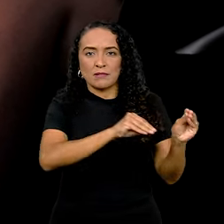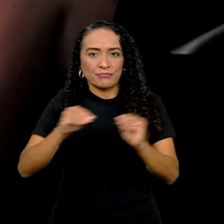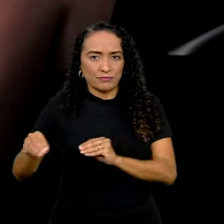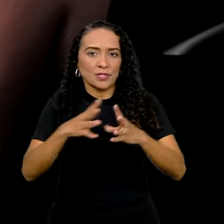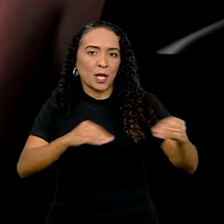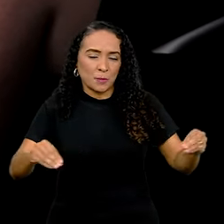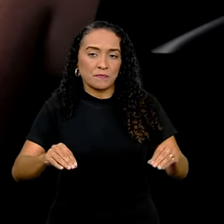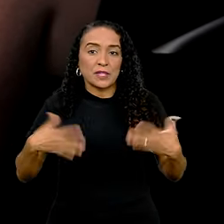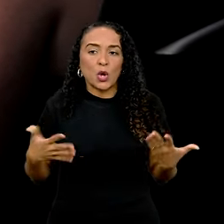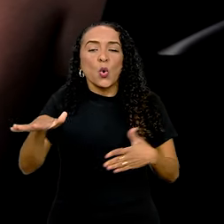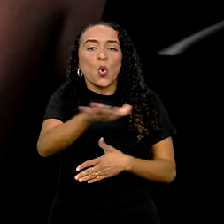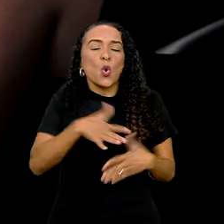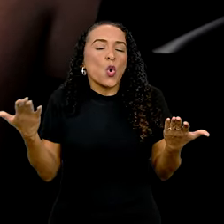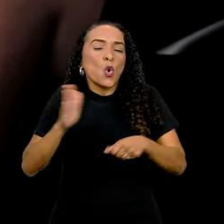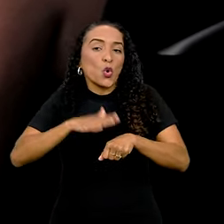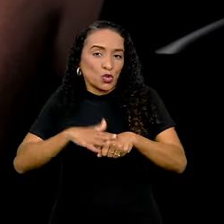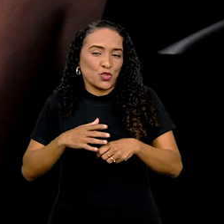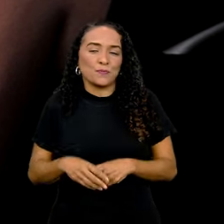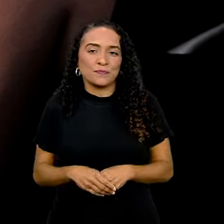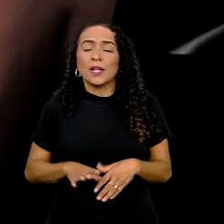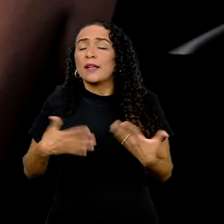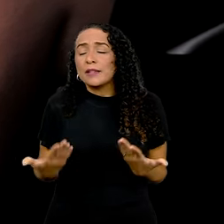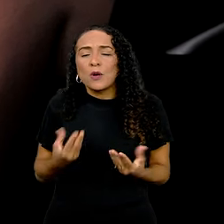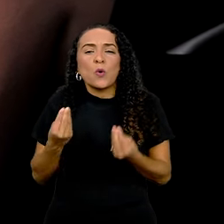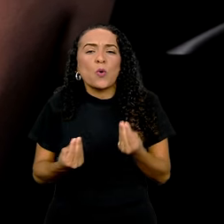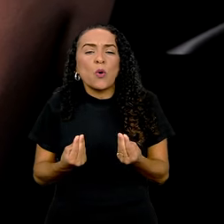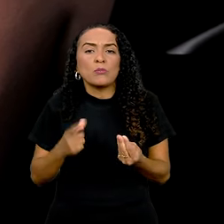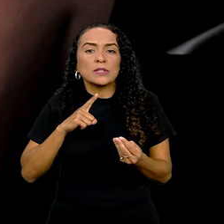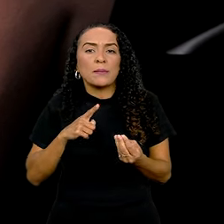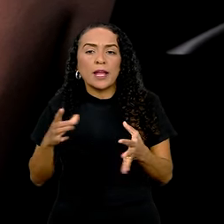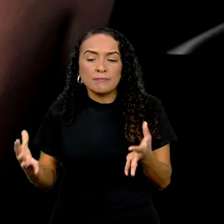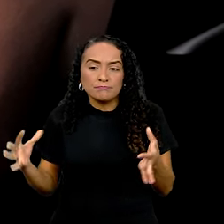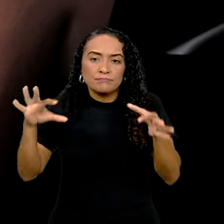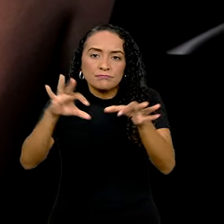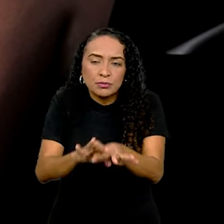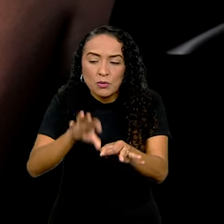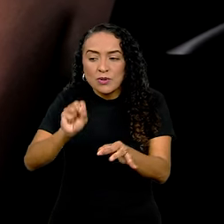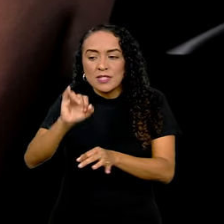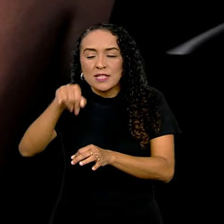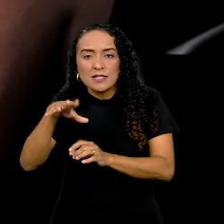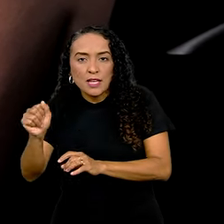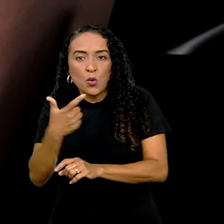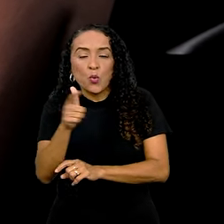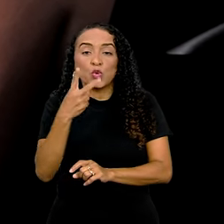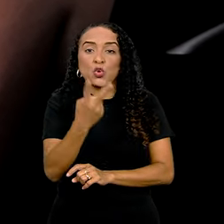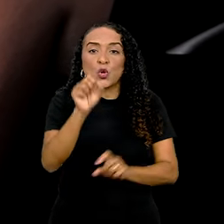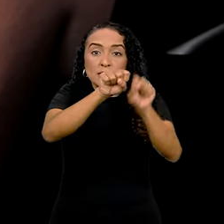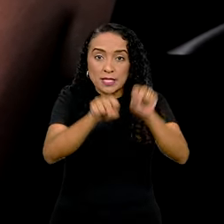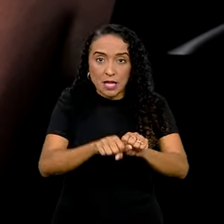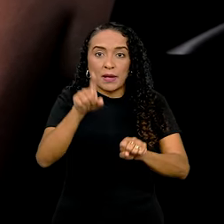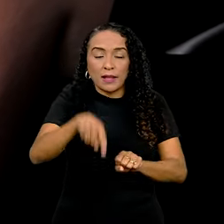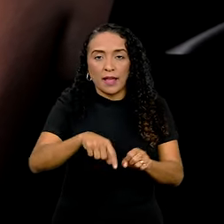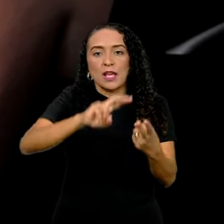retrato né atual da situação sim agora Luísa Como se dá a integração do sisan com outros dois sistemas